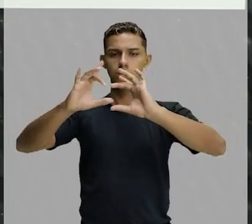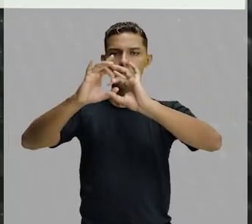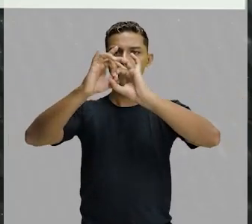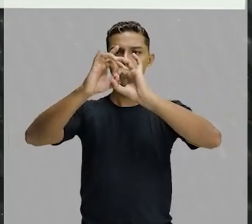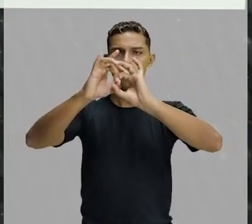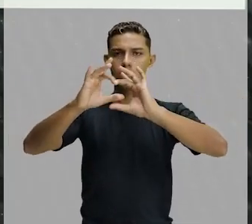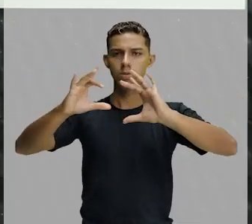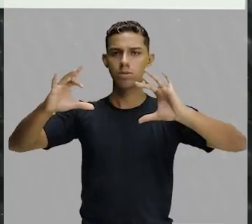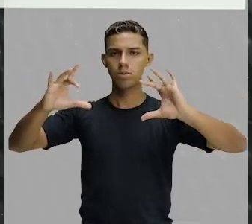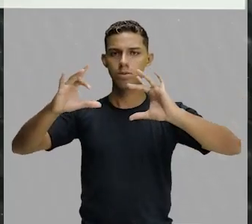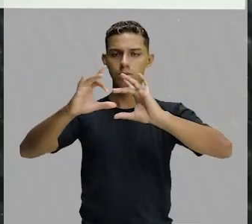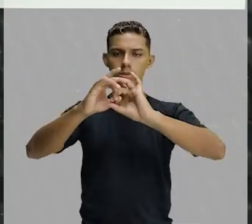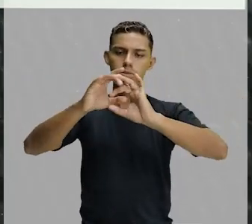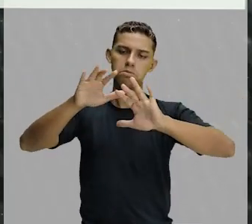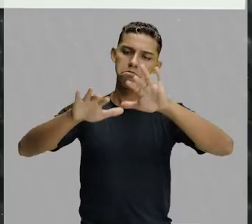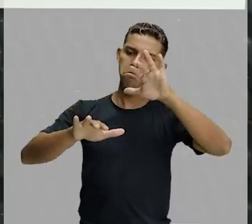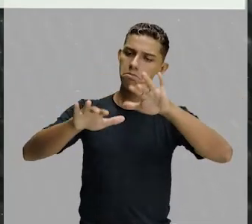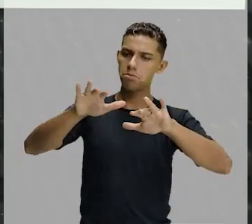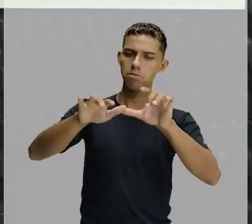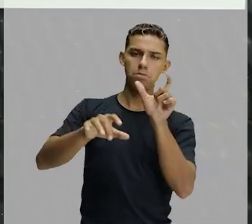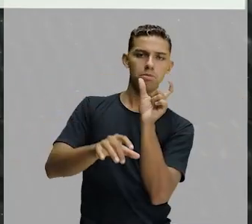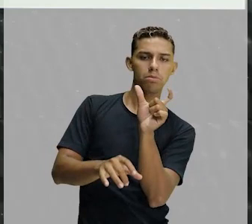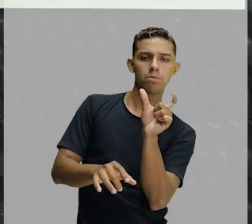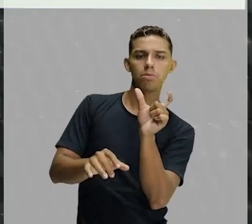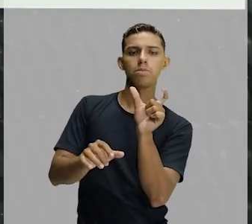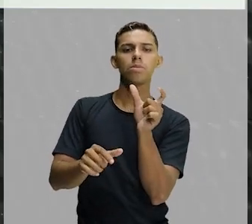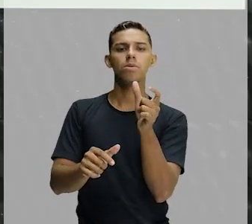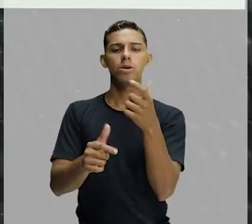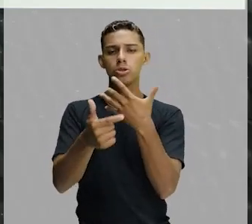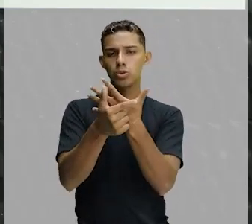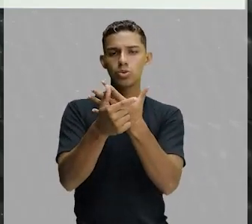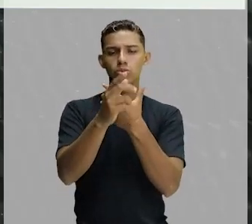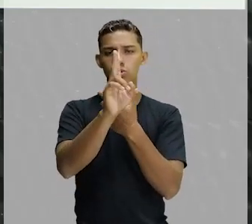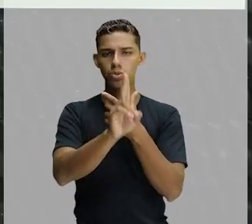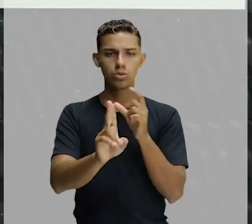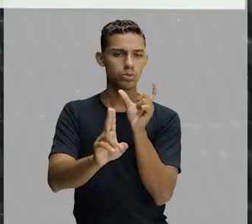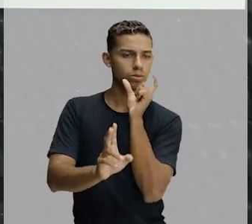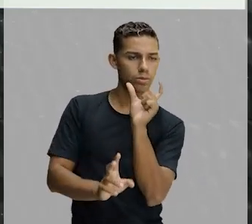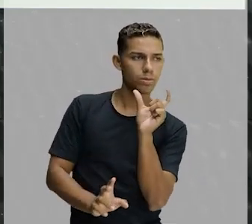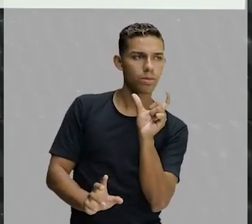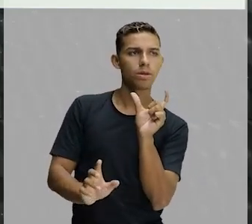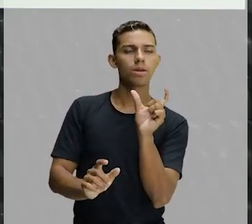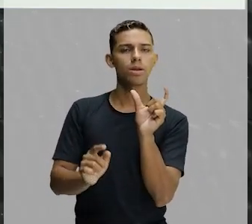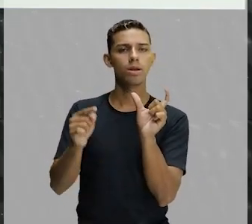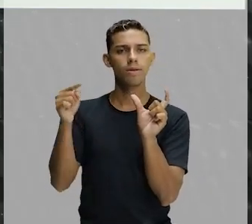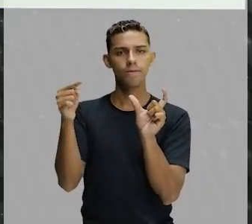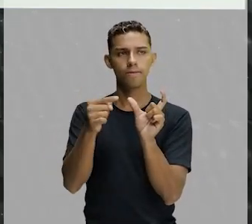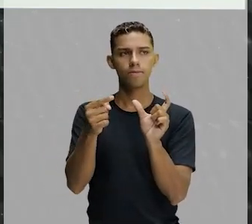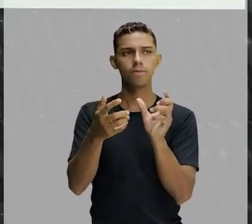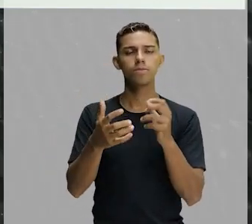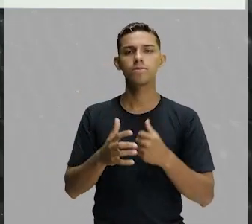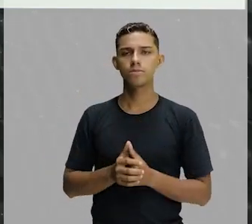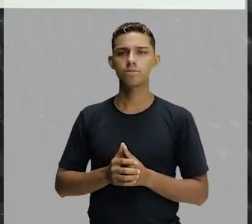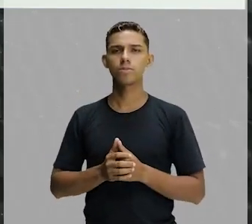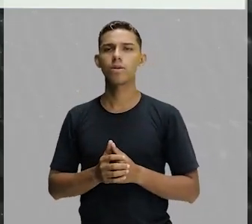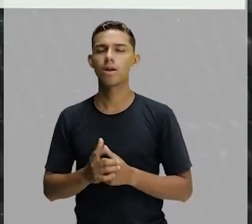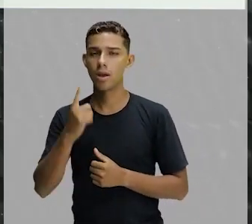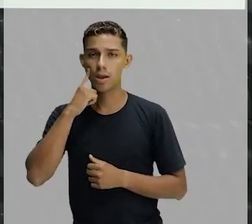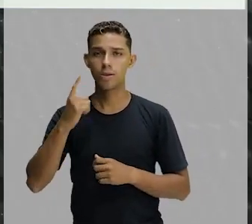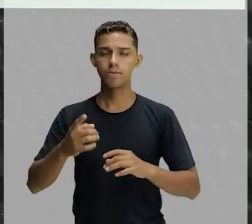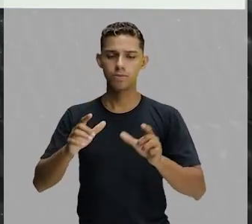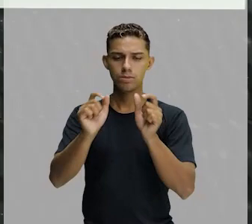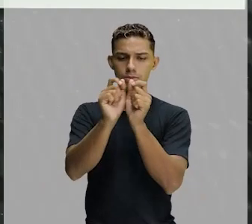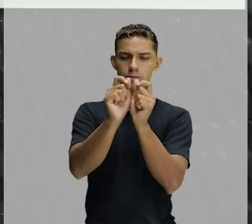determinadas situações do processo de funcionamento da planta. Então, quando ela está aberta, quando essa abertura